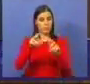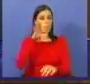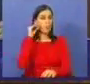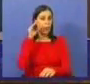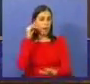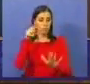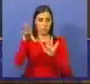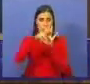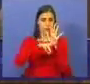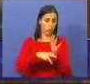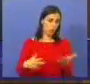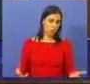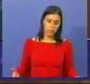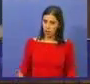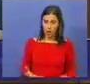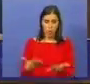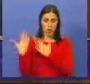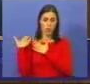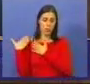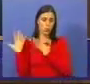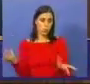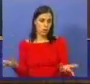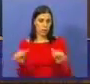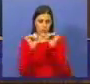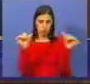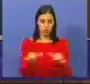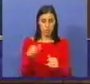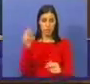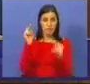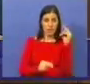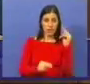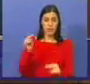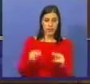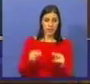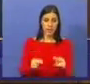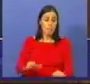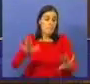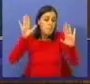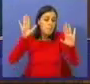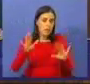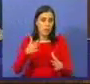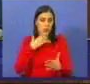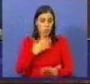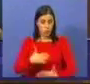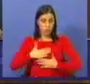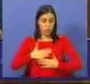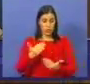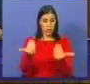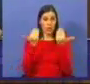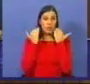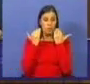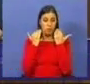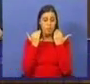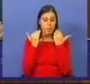bancária, da tutela do sistema financeiro, mas quando nos deu alguma